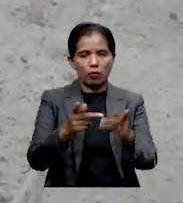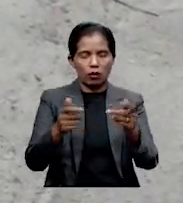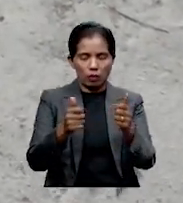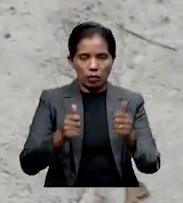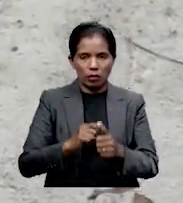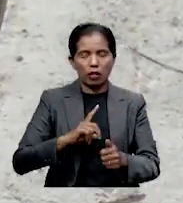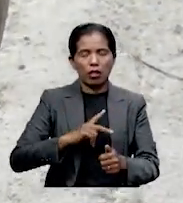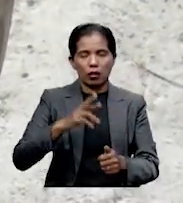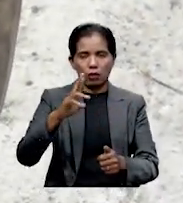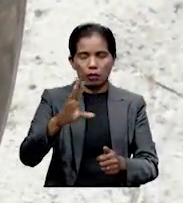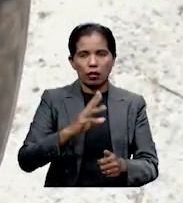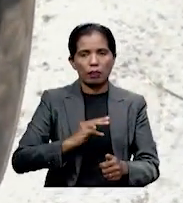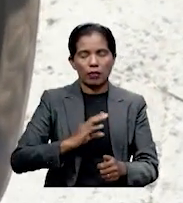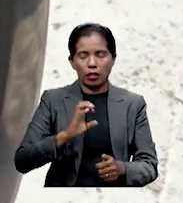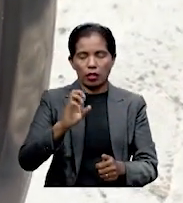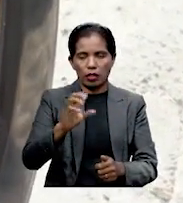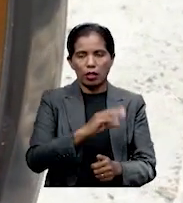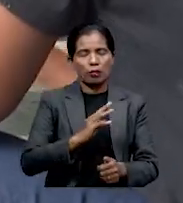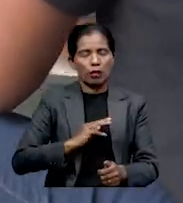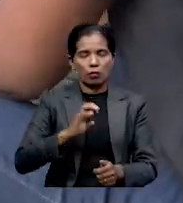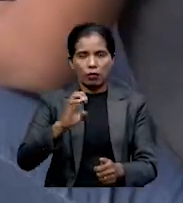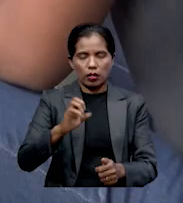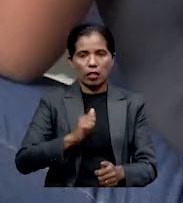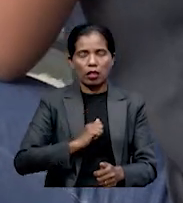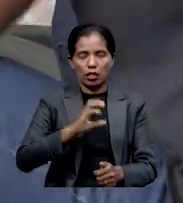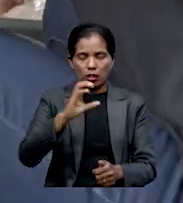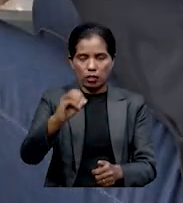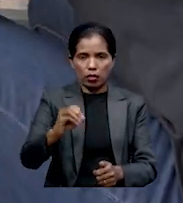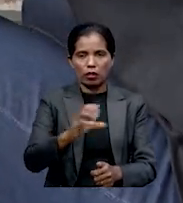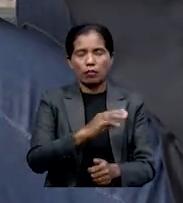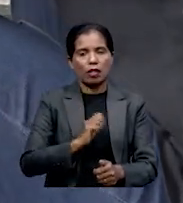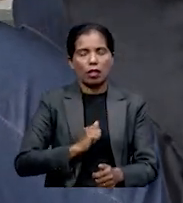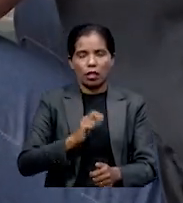la clubar betano manufahi mobisi ainaru seloi